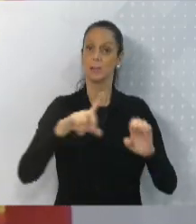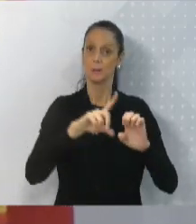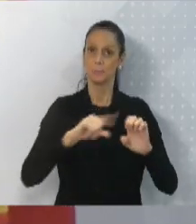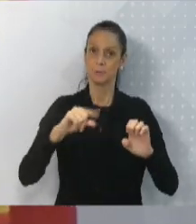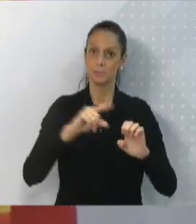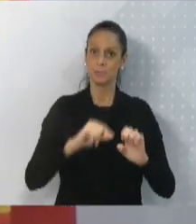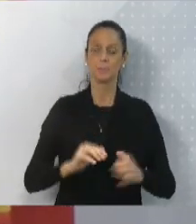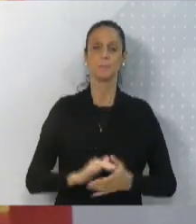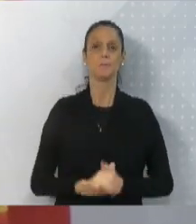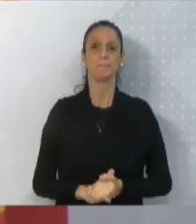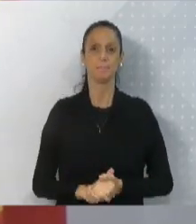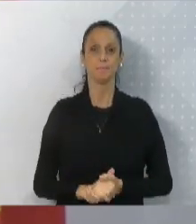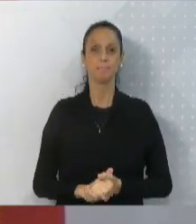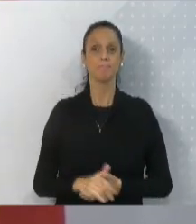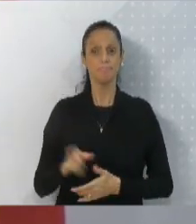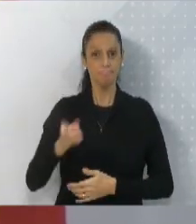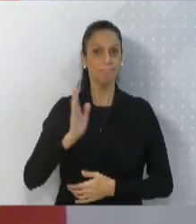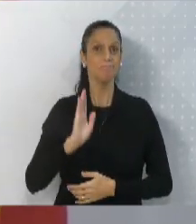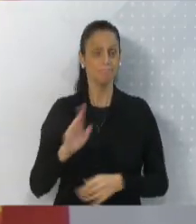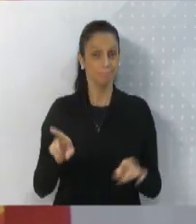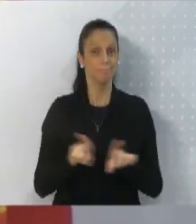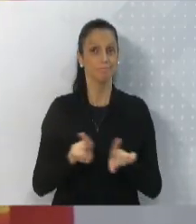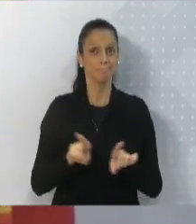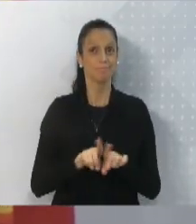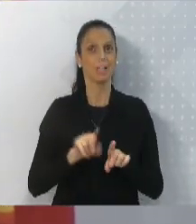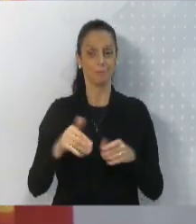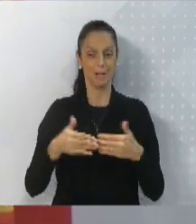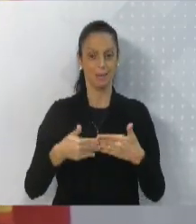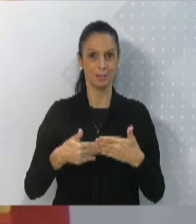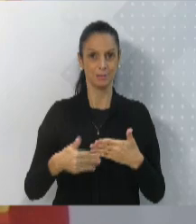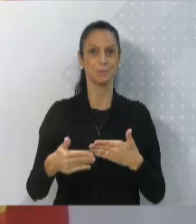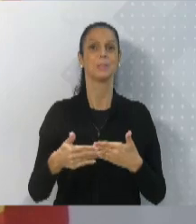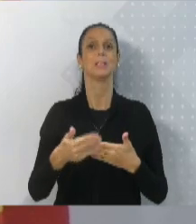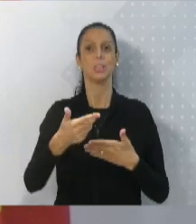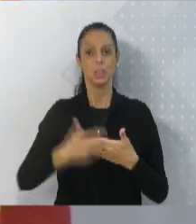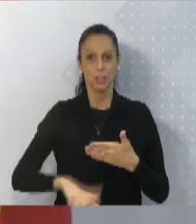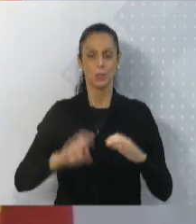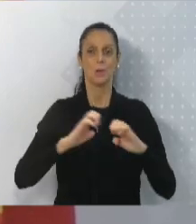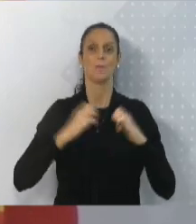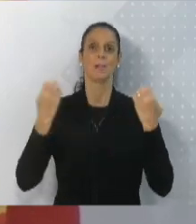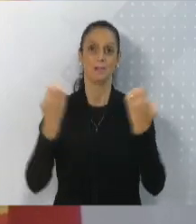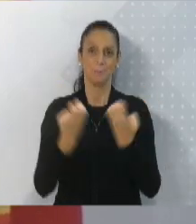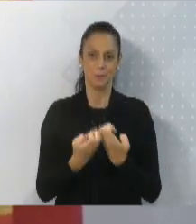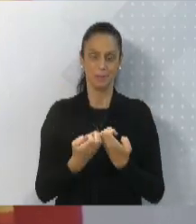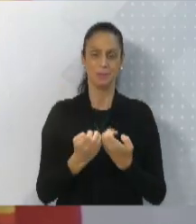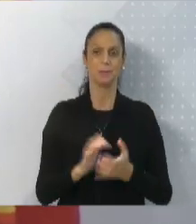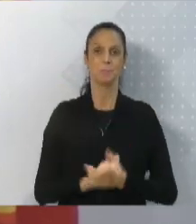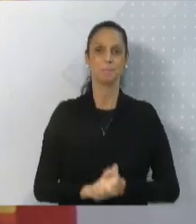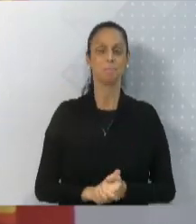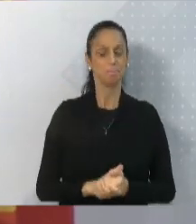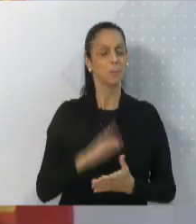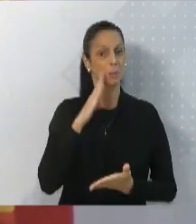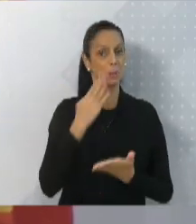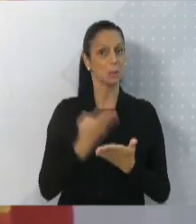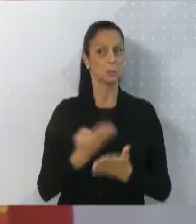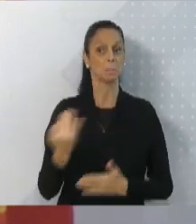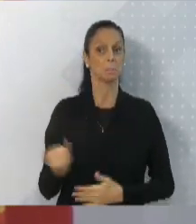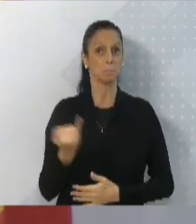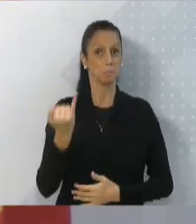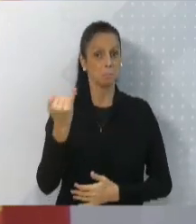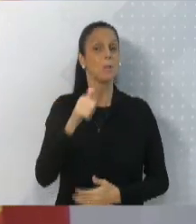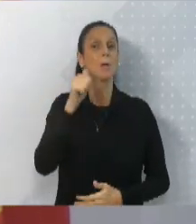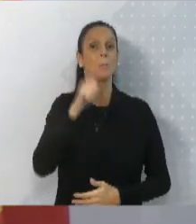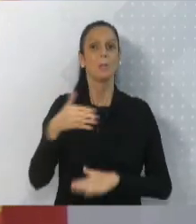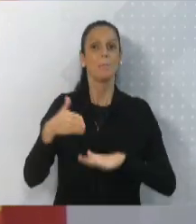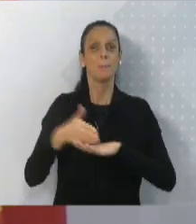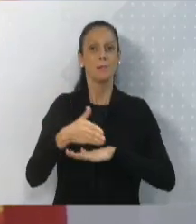empreendedorismo e ela já está lançando aí mais um evento Lucielma eu acho de extrema importância que as